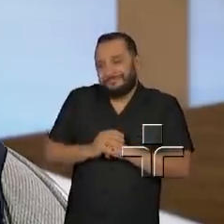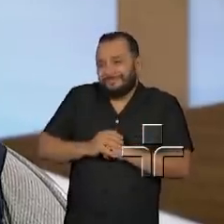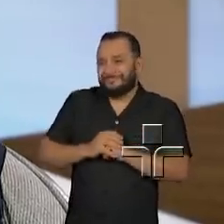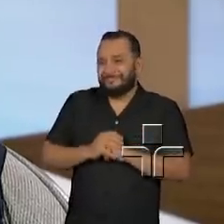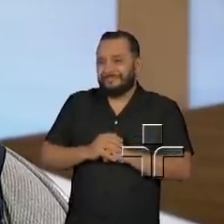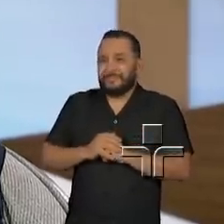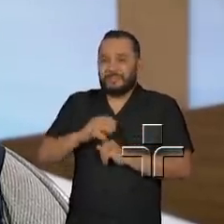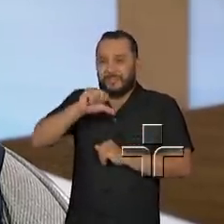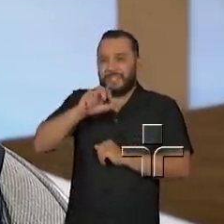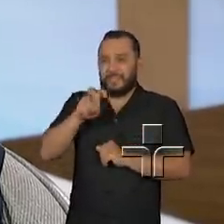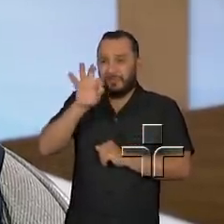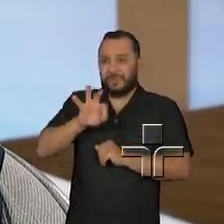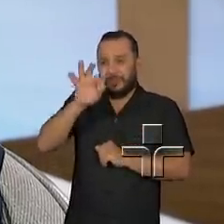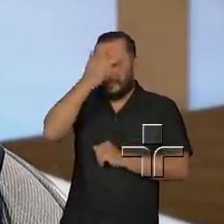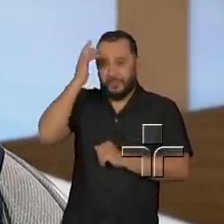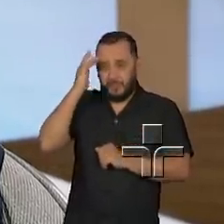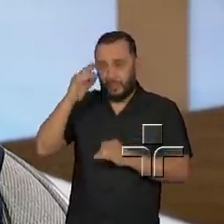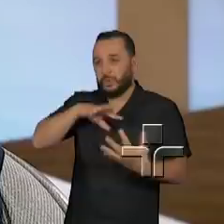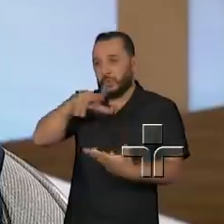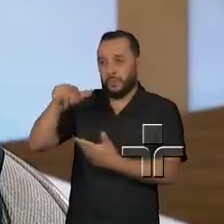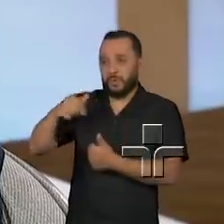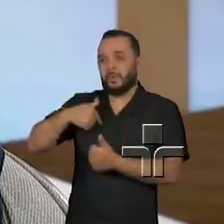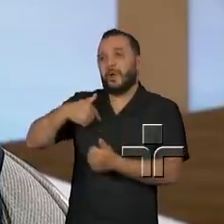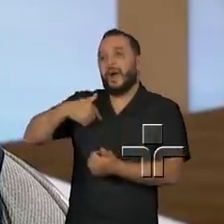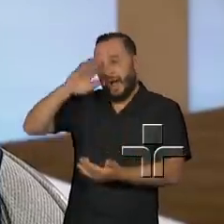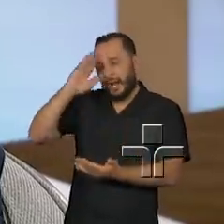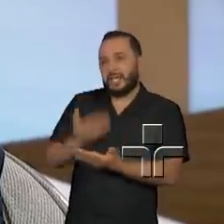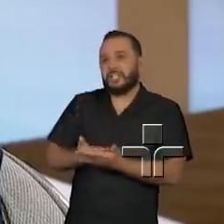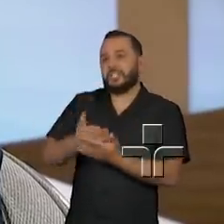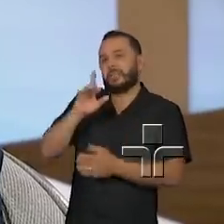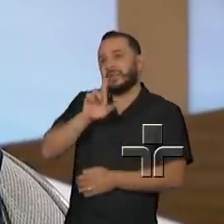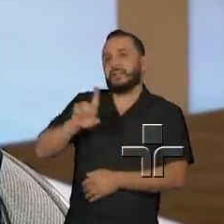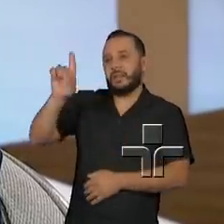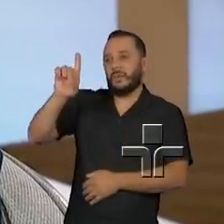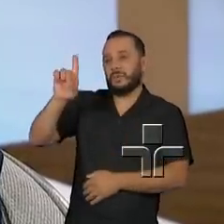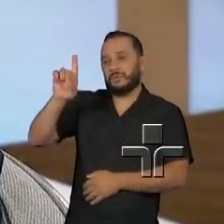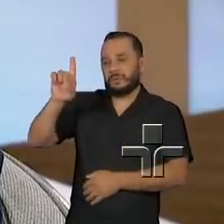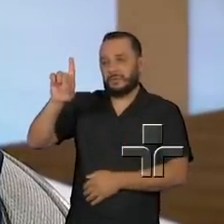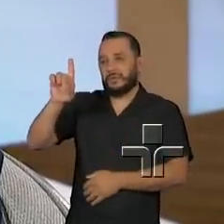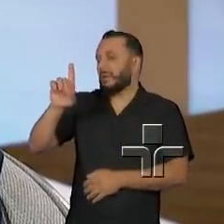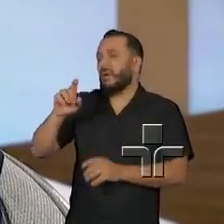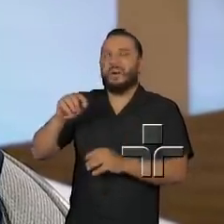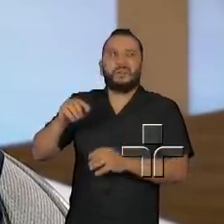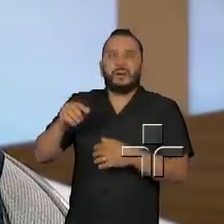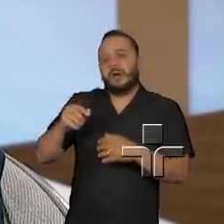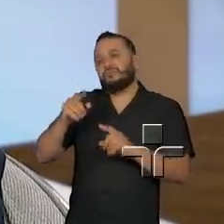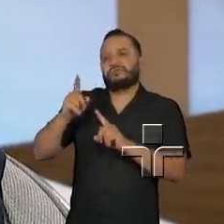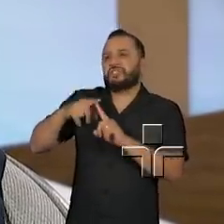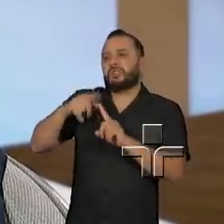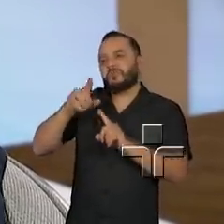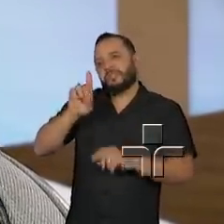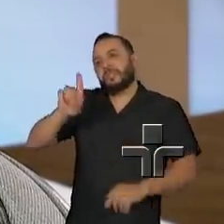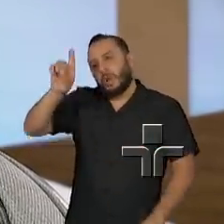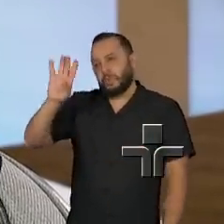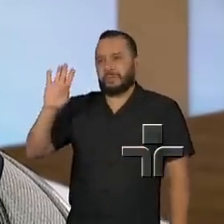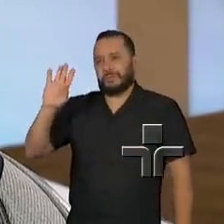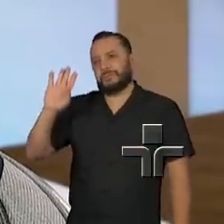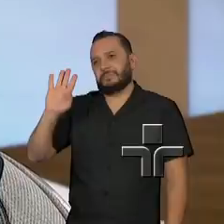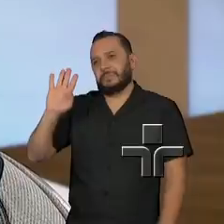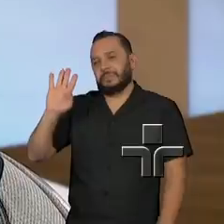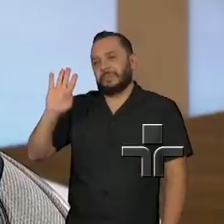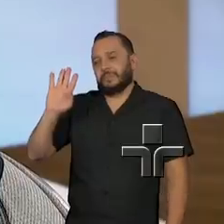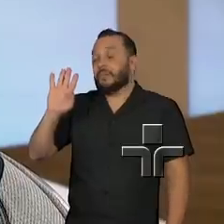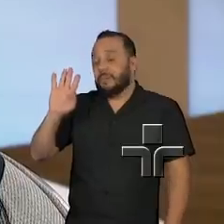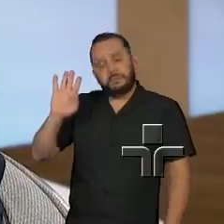Mais de 95% das pessoas no planeta acreditam em deuses, algum tipo de deus. Então, a gente tem que encarar isso